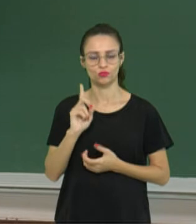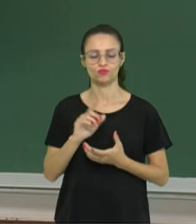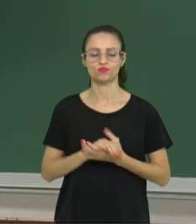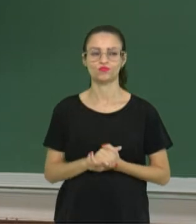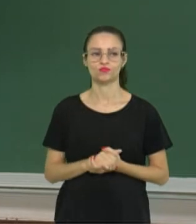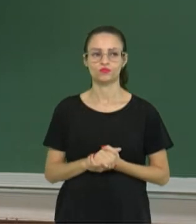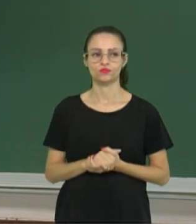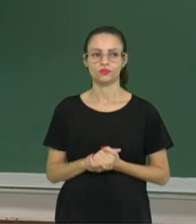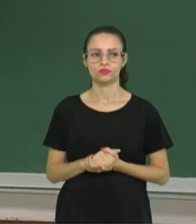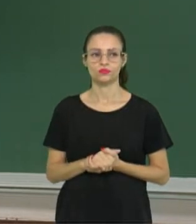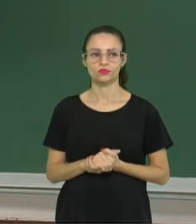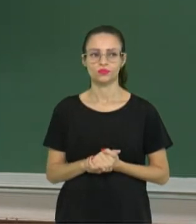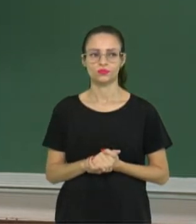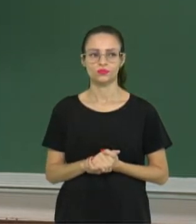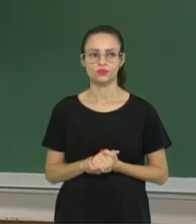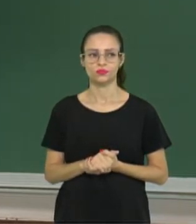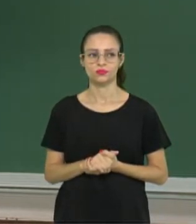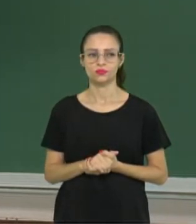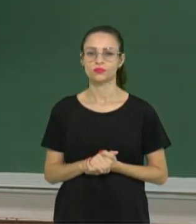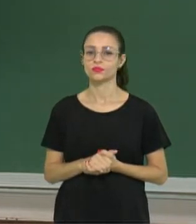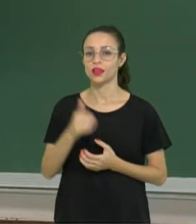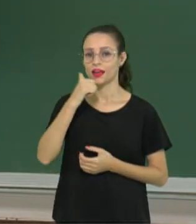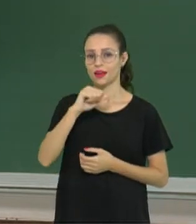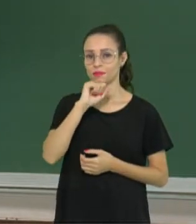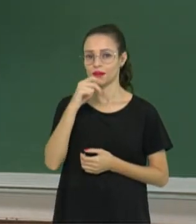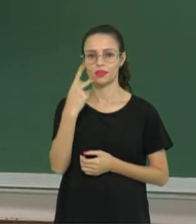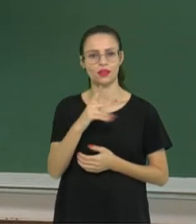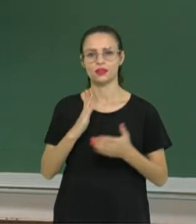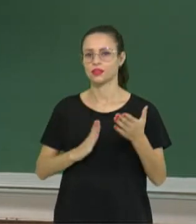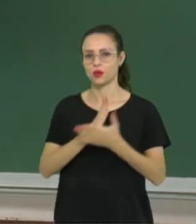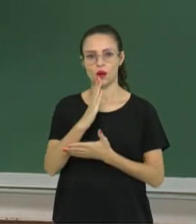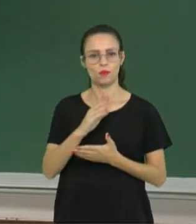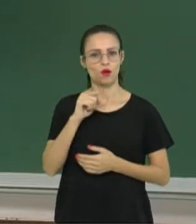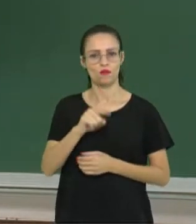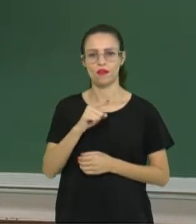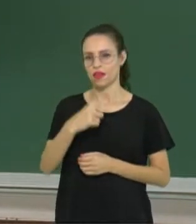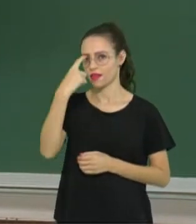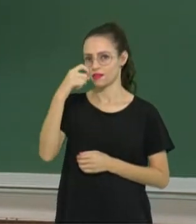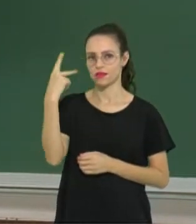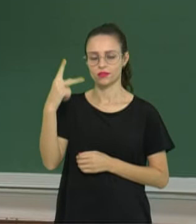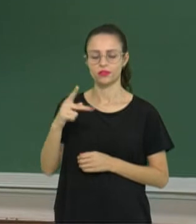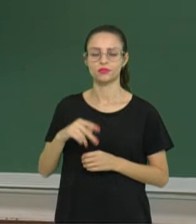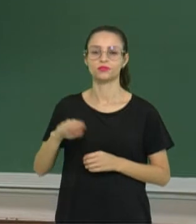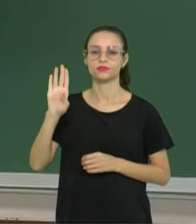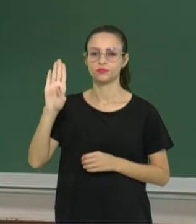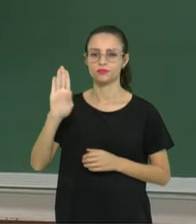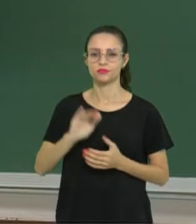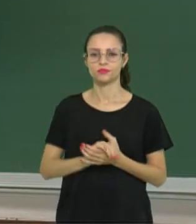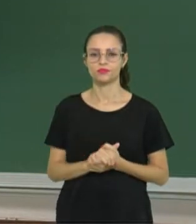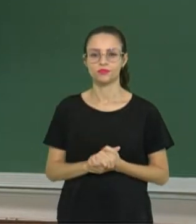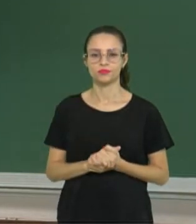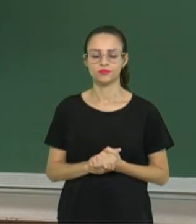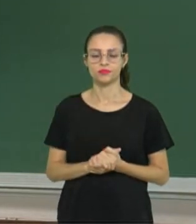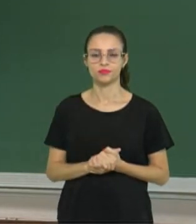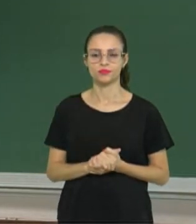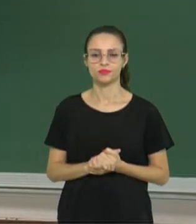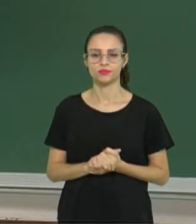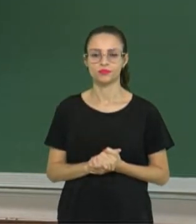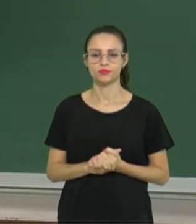mother disapproves him. A mãe de Calvin desaprova a ideia dele. Letra B, Calvin disapproves his